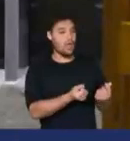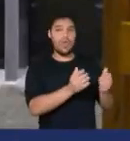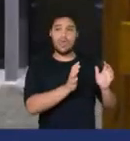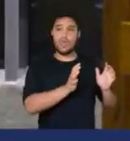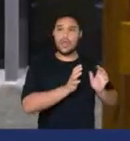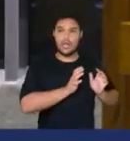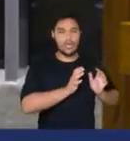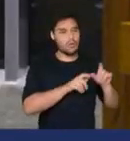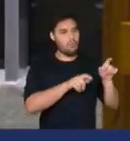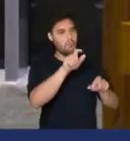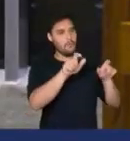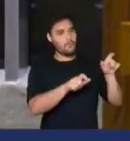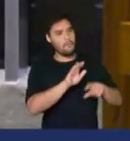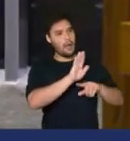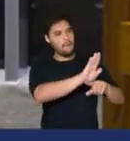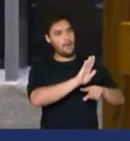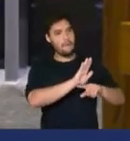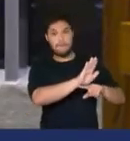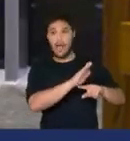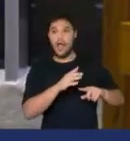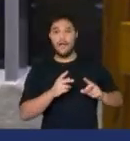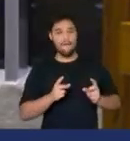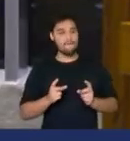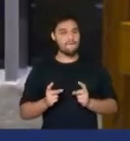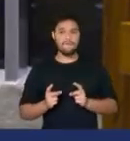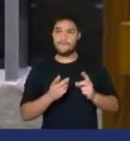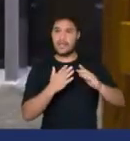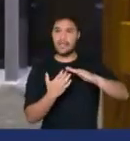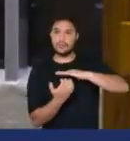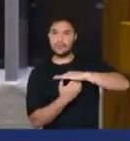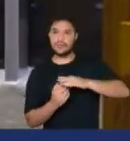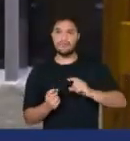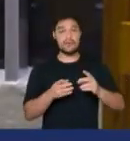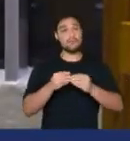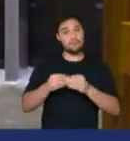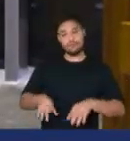atende aos milionários, atende à privatização para prejudicar o povo brasileiro.